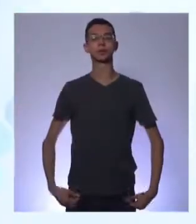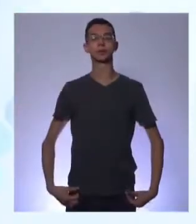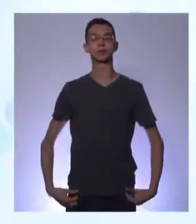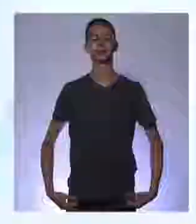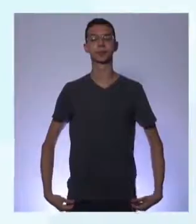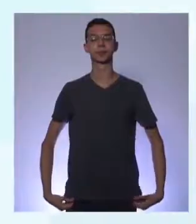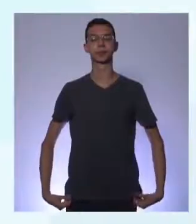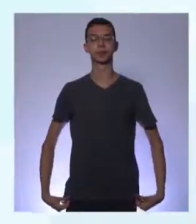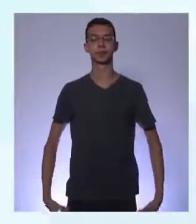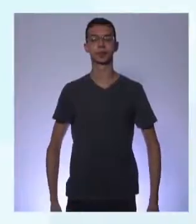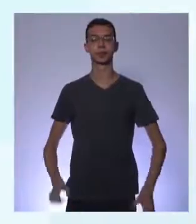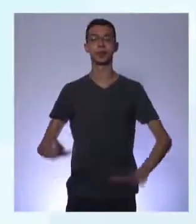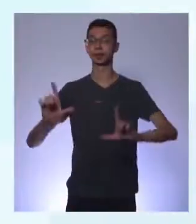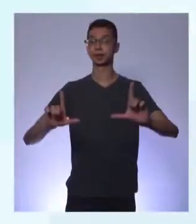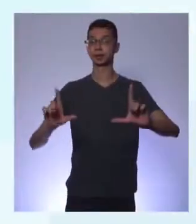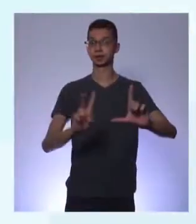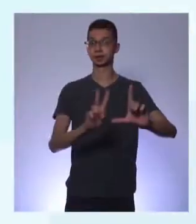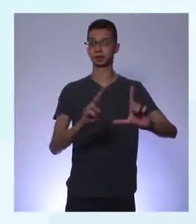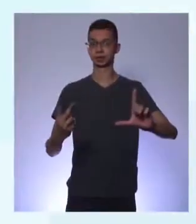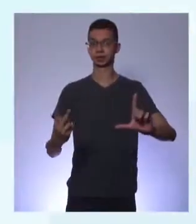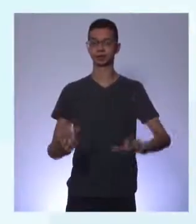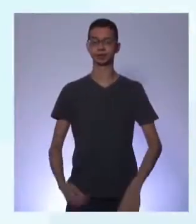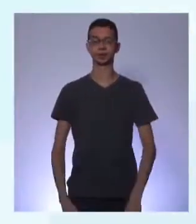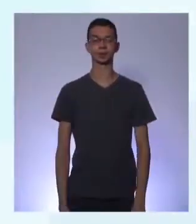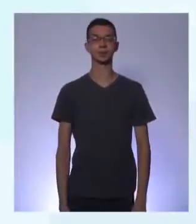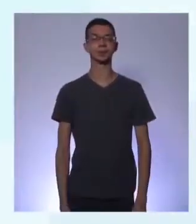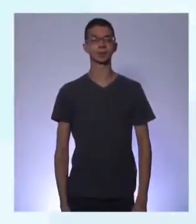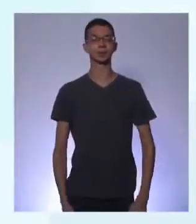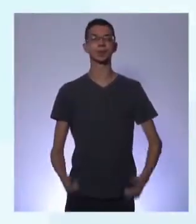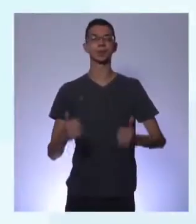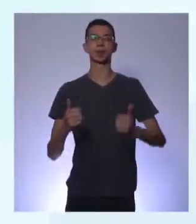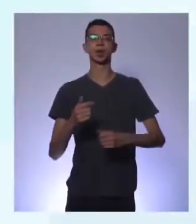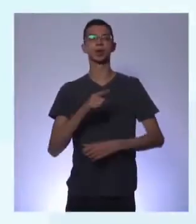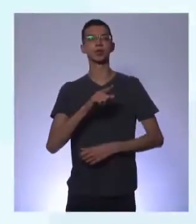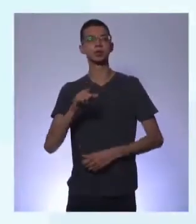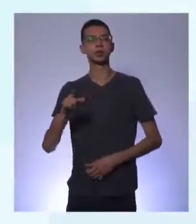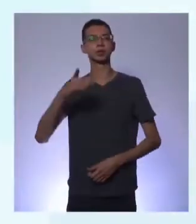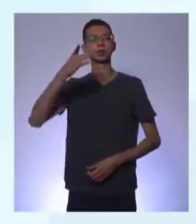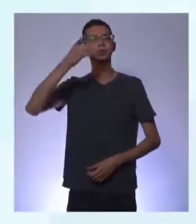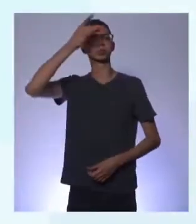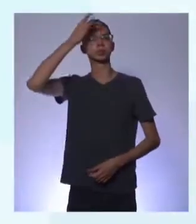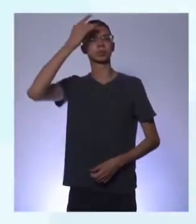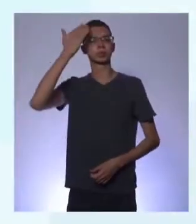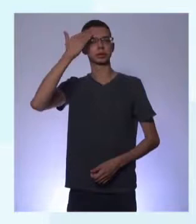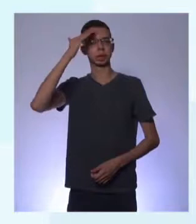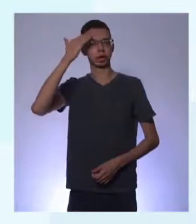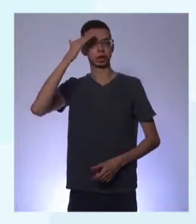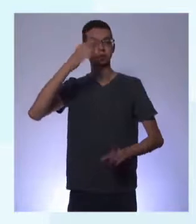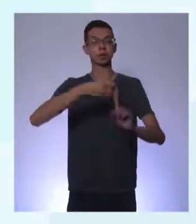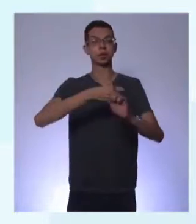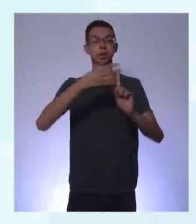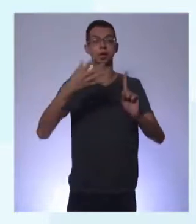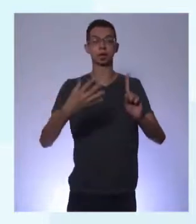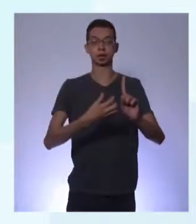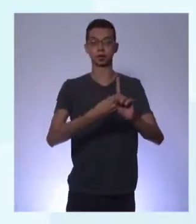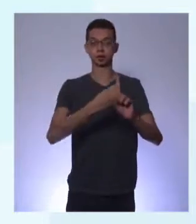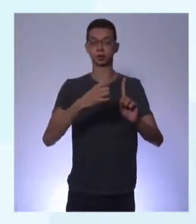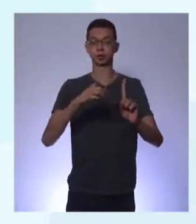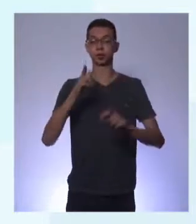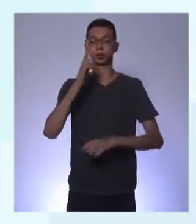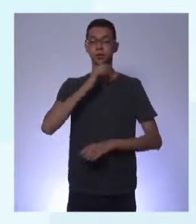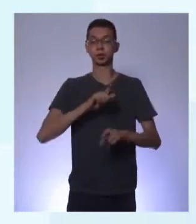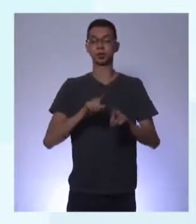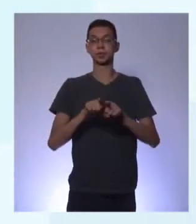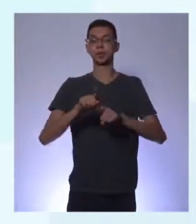Próxima tela. Bom, para que vocês possam sintetizar aí os argumentos e os objetos